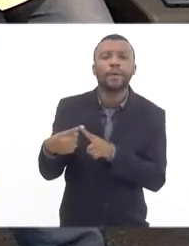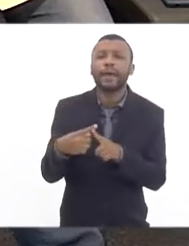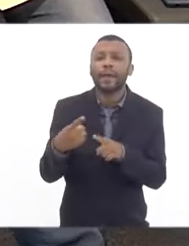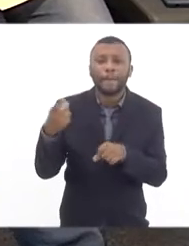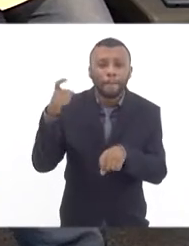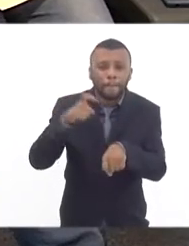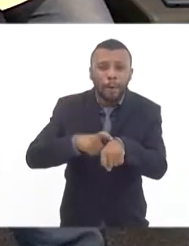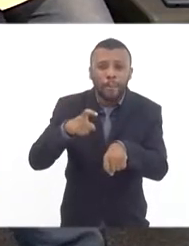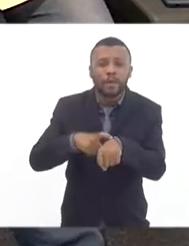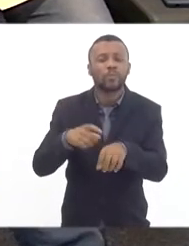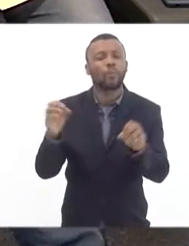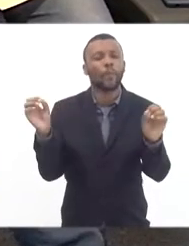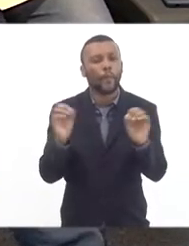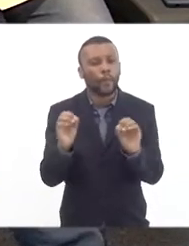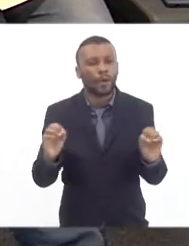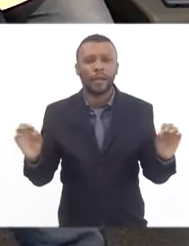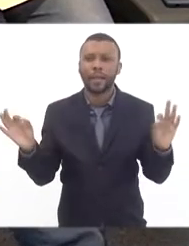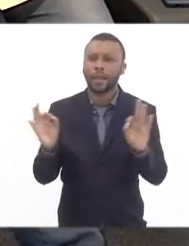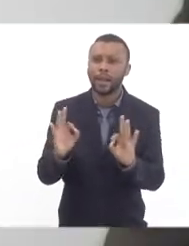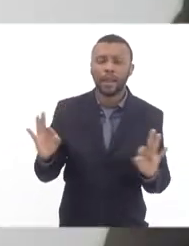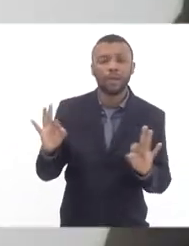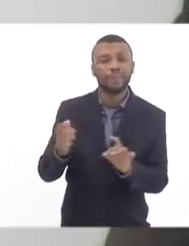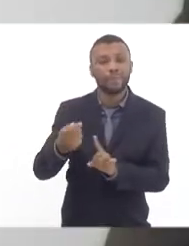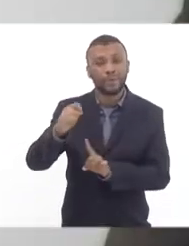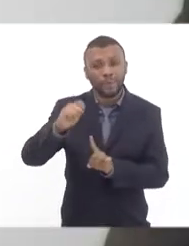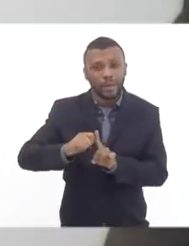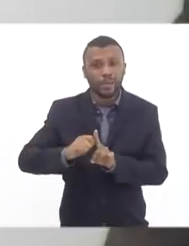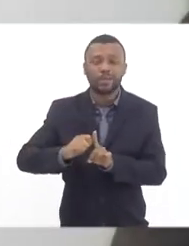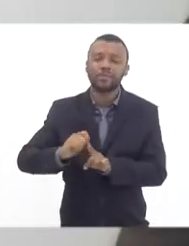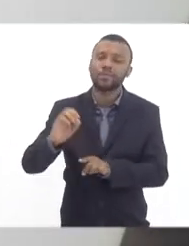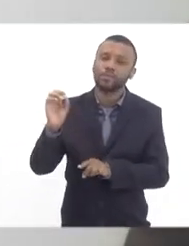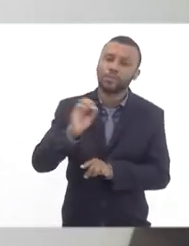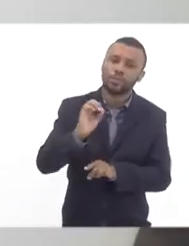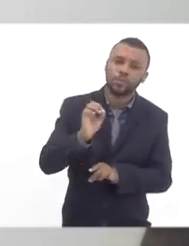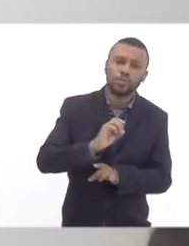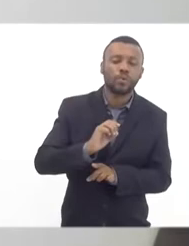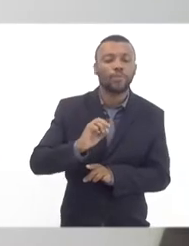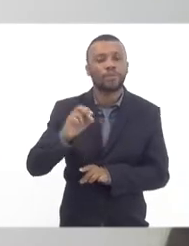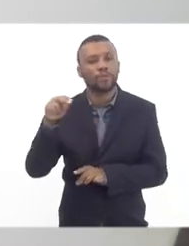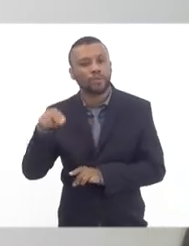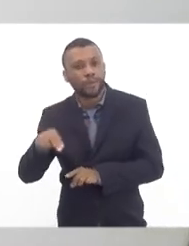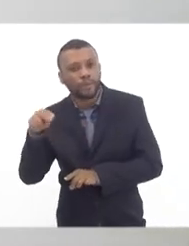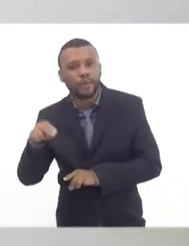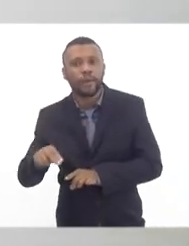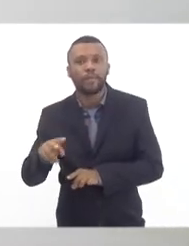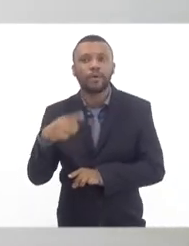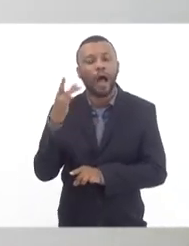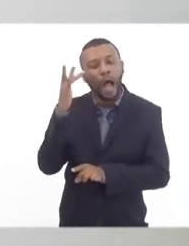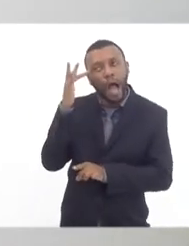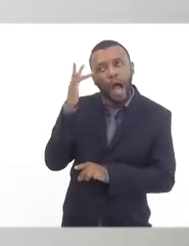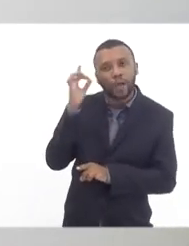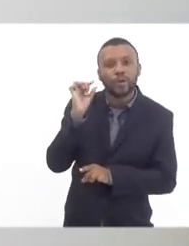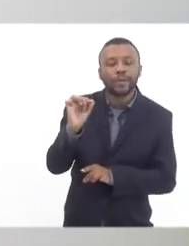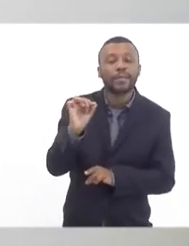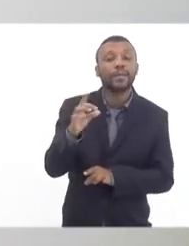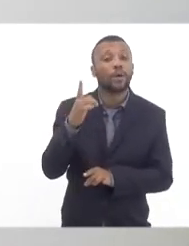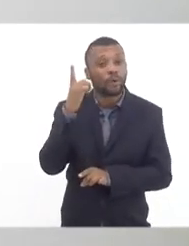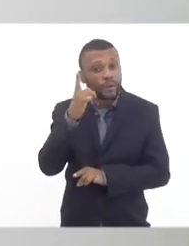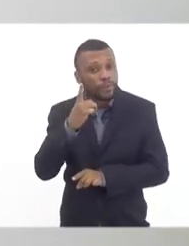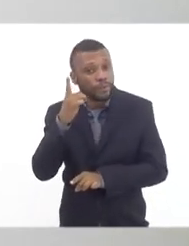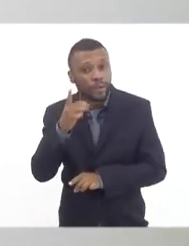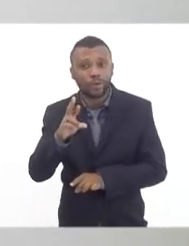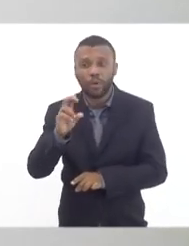lá pelo meses de outubro e novembro, a gente achou que o deputado Ronaldo ia levar a cabo a